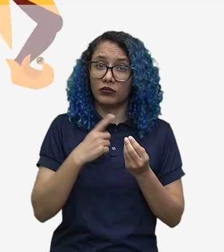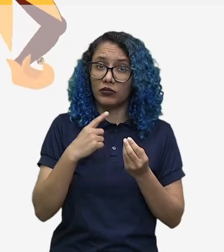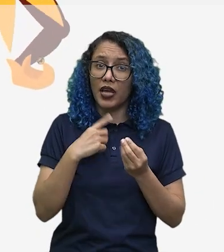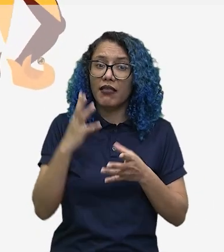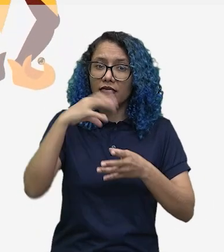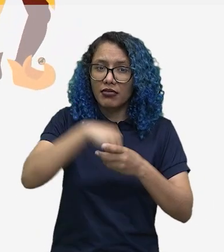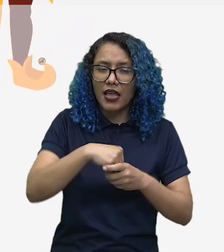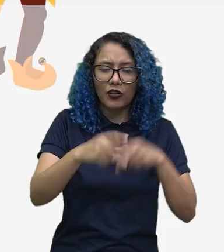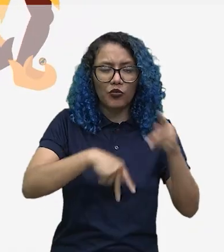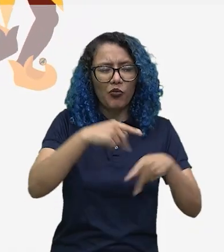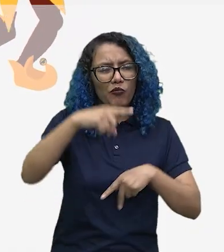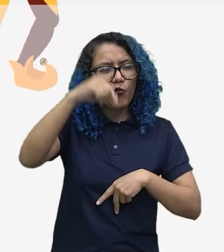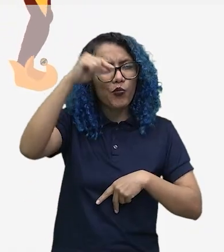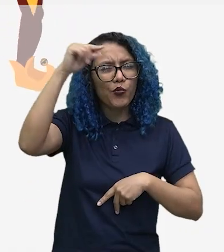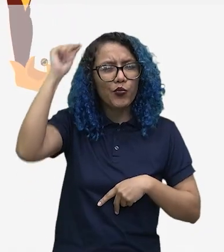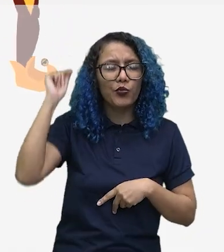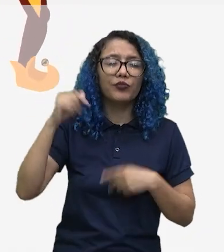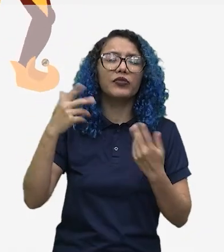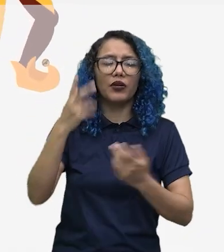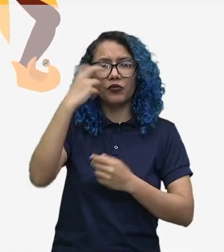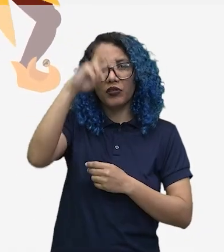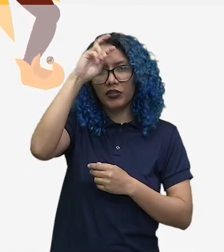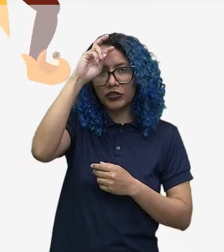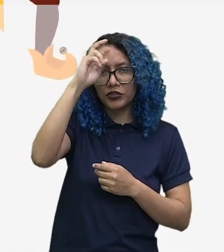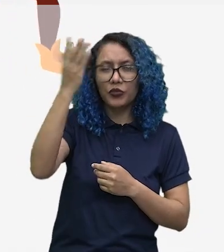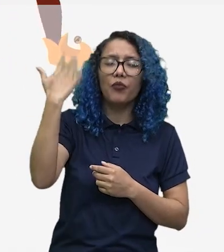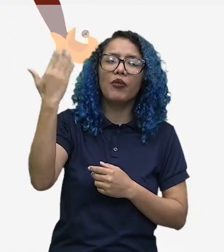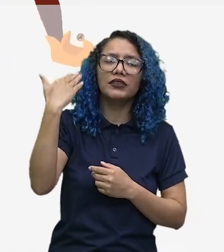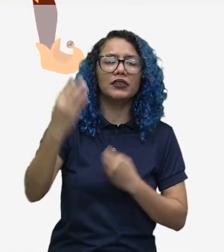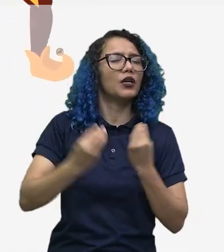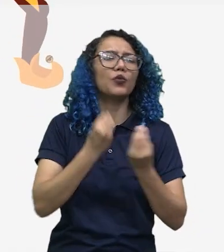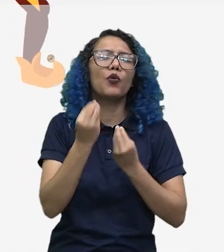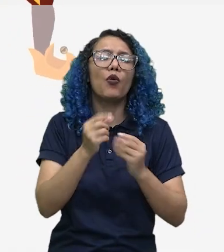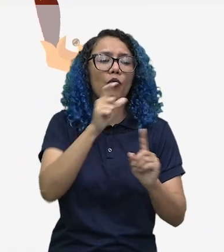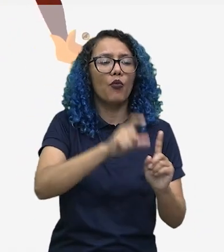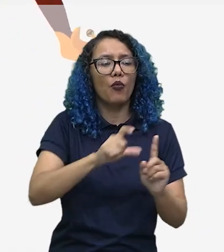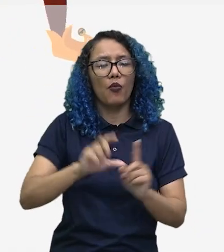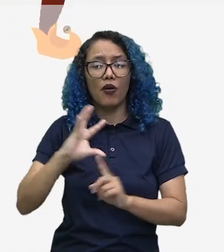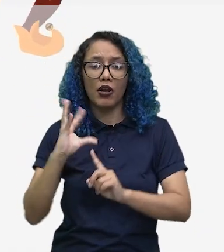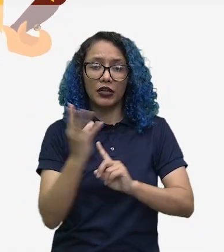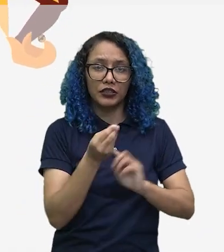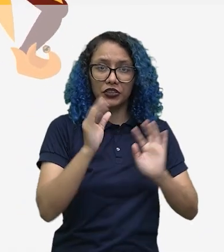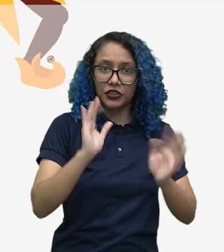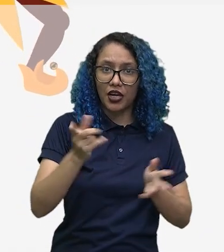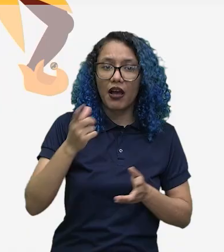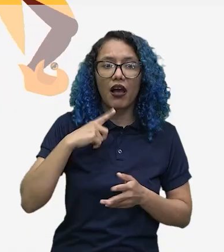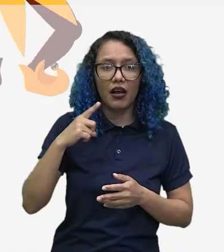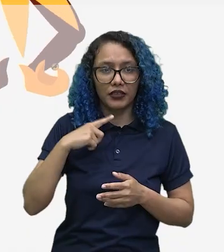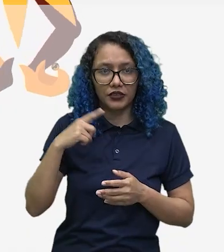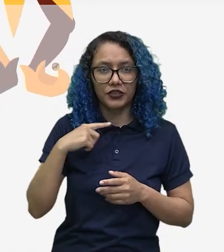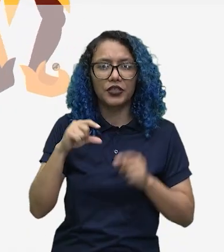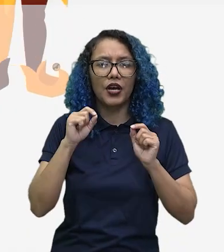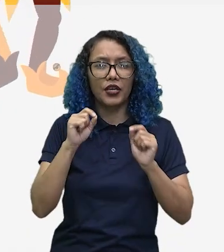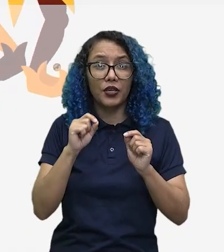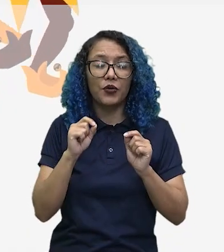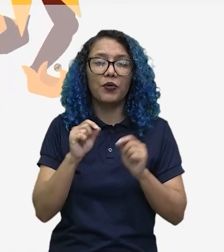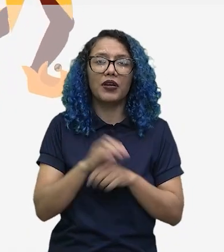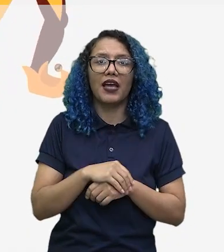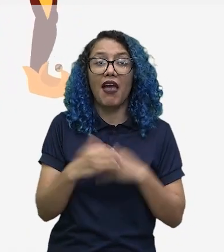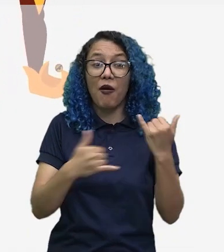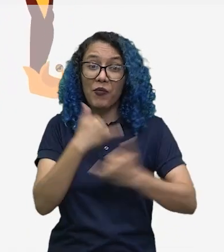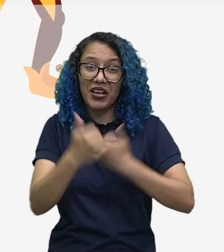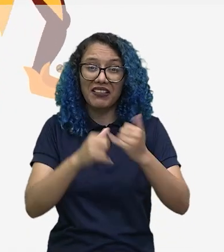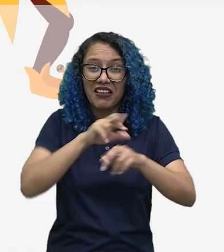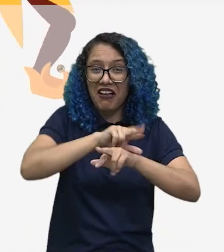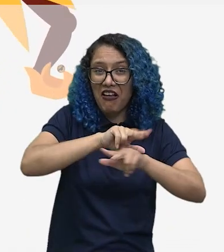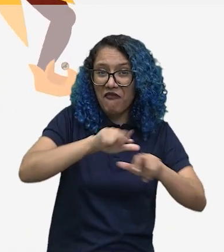em civilizações muito antigas. No Egito Antigo, já existiam artistas que divertiam a corte com